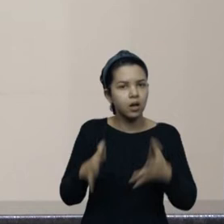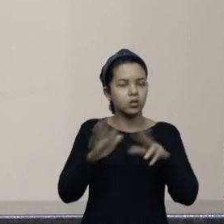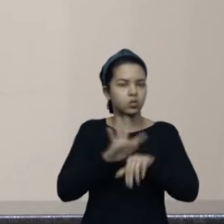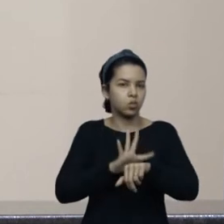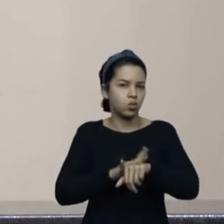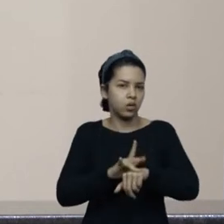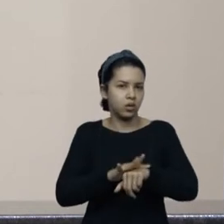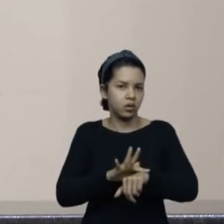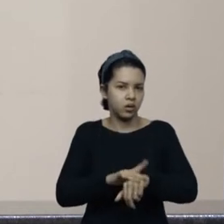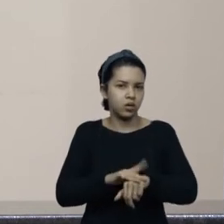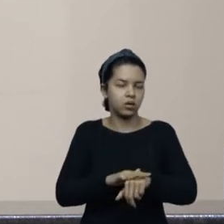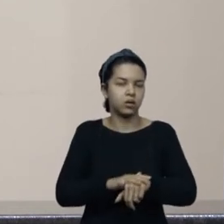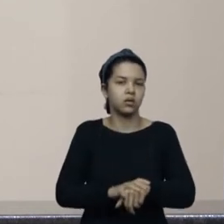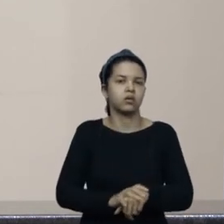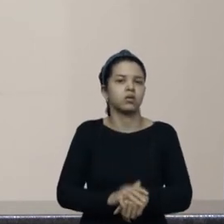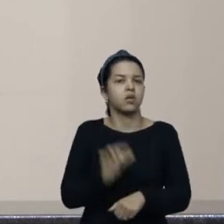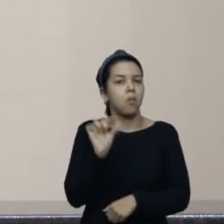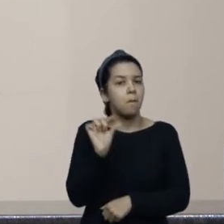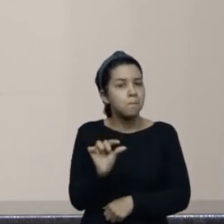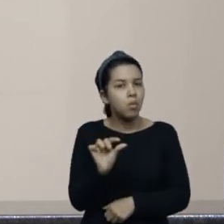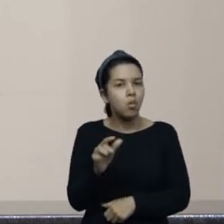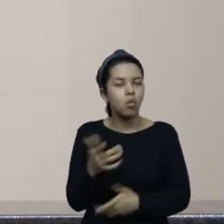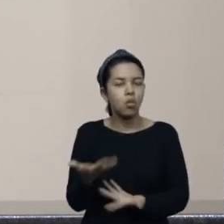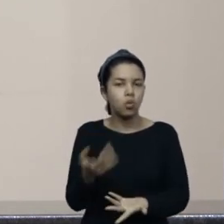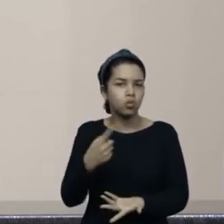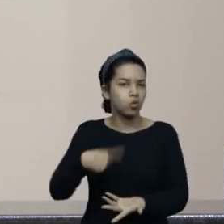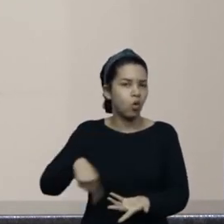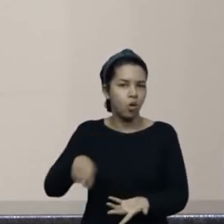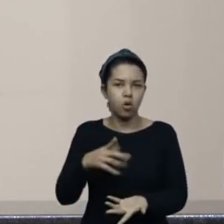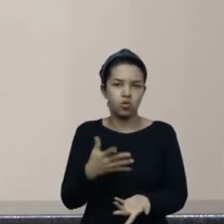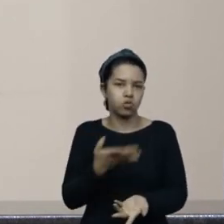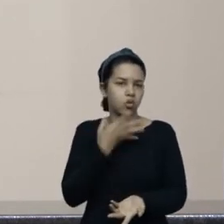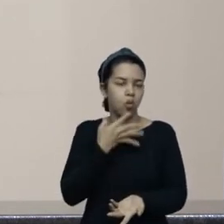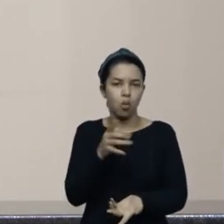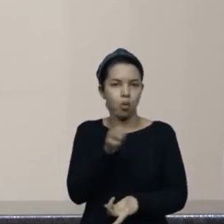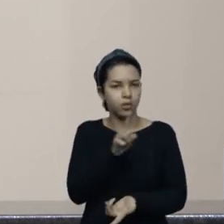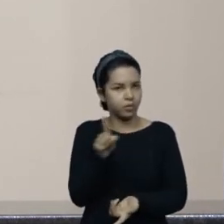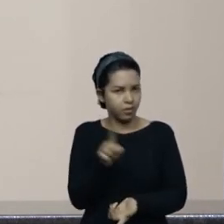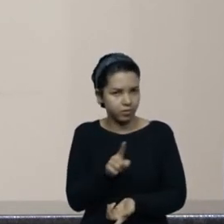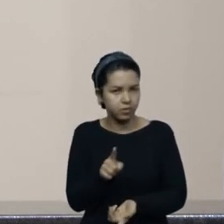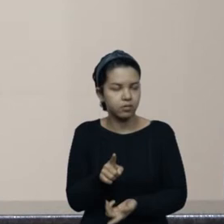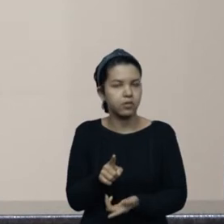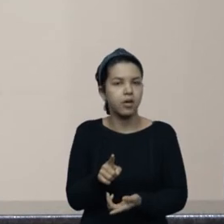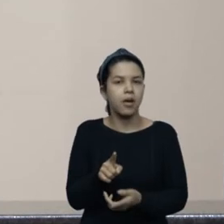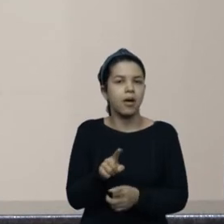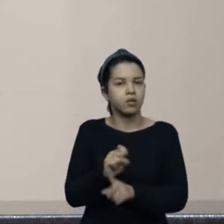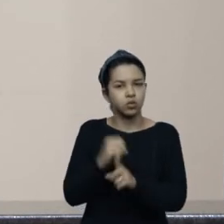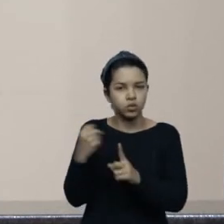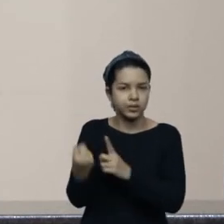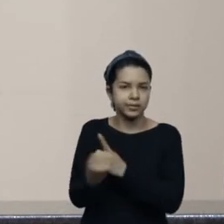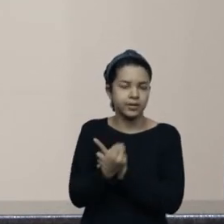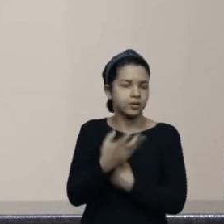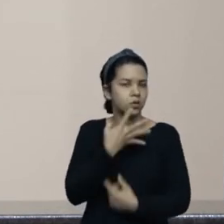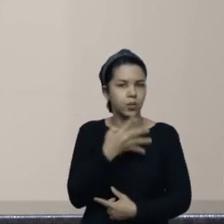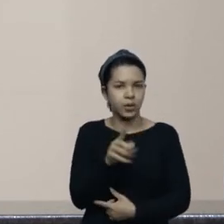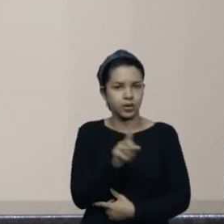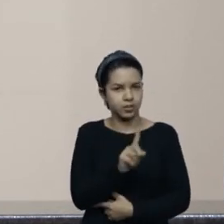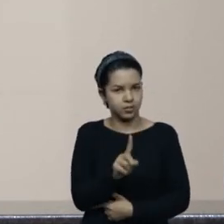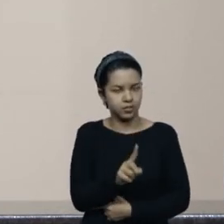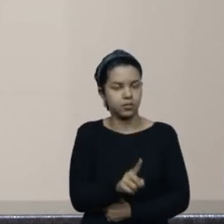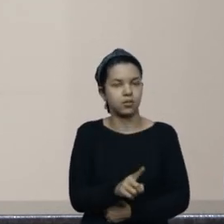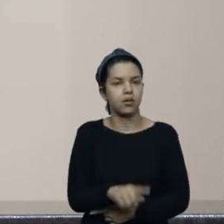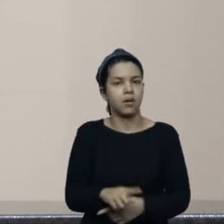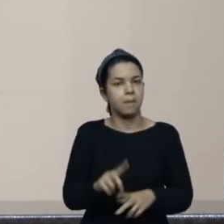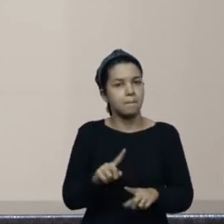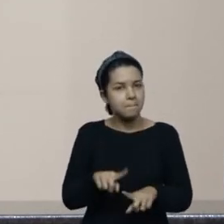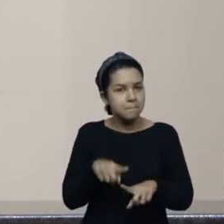falou, um pouco desconhecida da sociedade, mas que se faz tão necessário o seu conhecimento, até